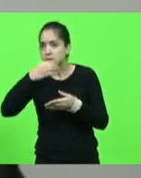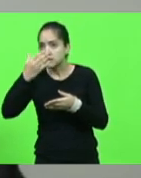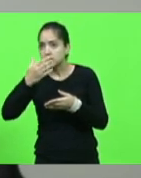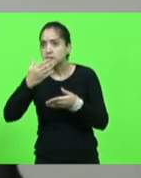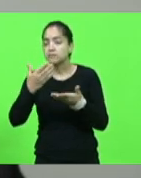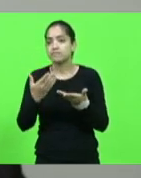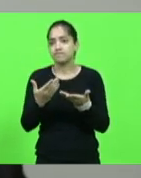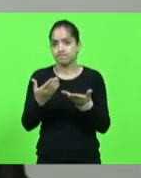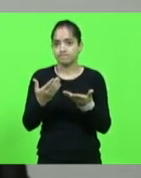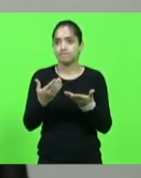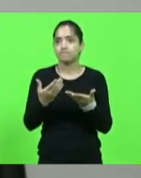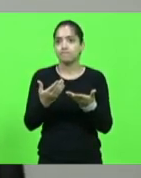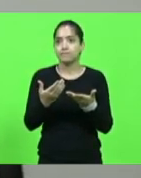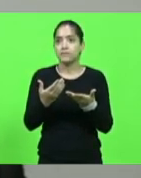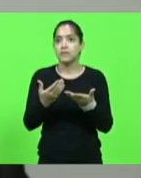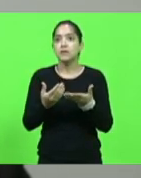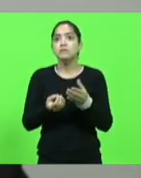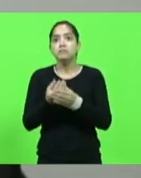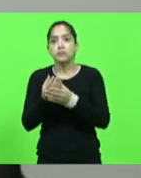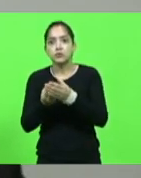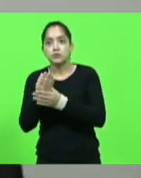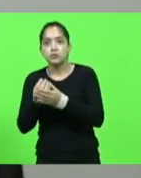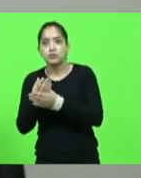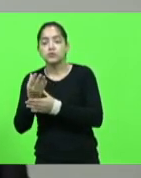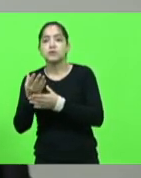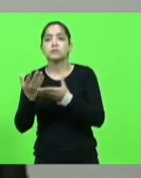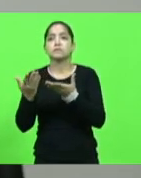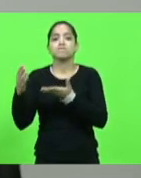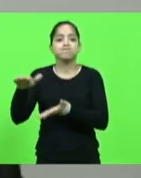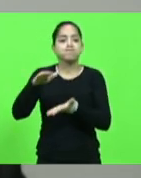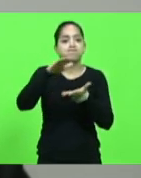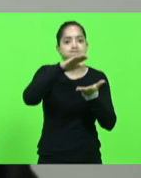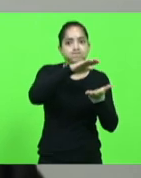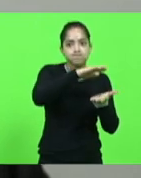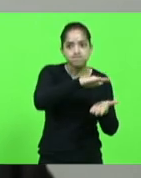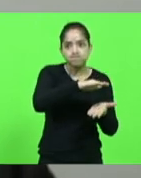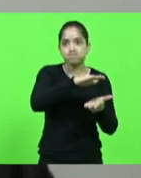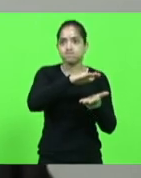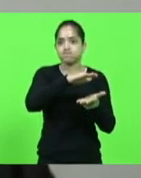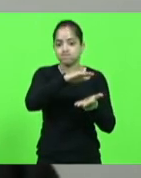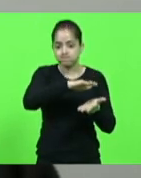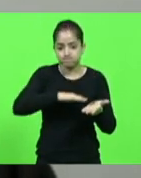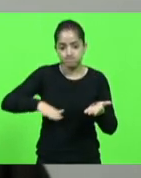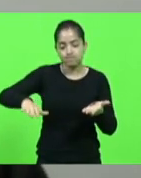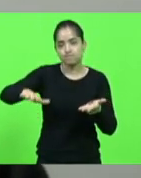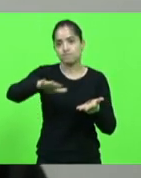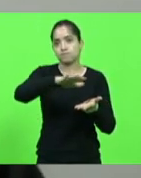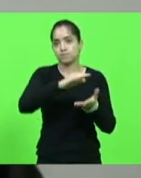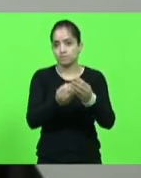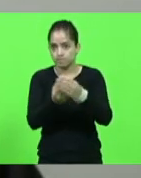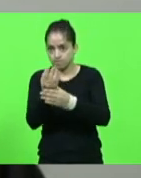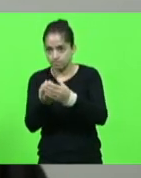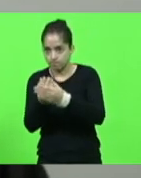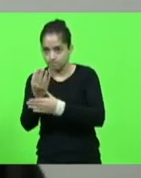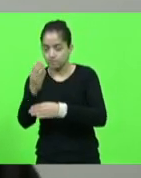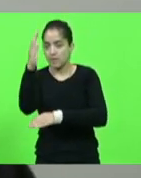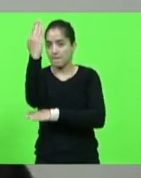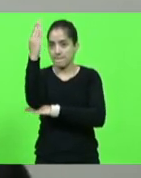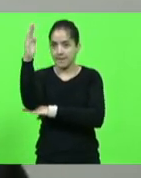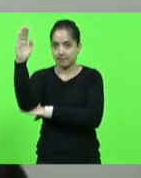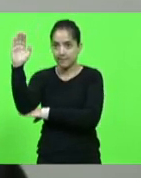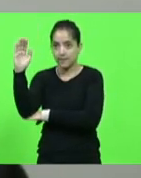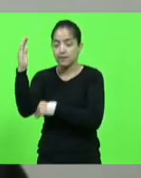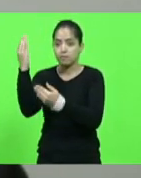Muita maçã vem de São Joaquim, vem do Painel, vem de toda essa região, além da madeira. Então, a